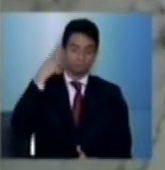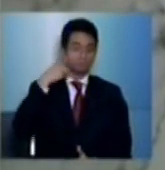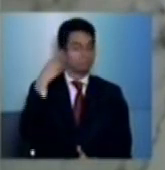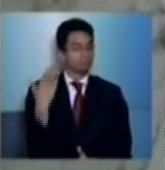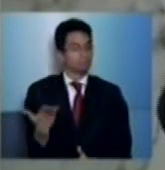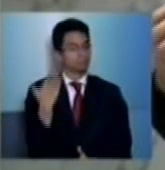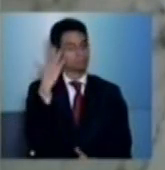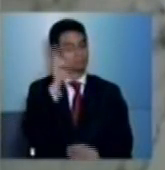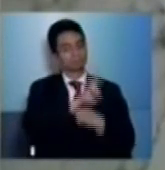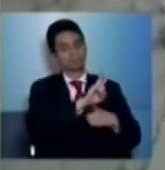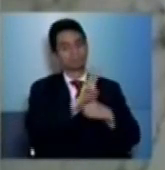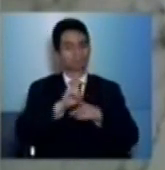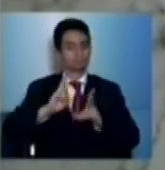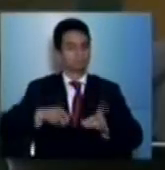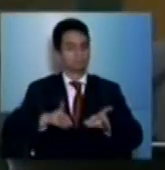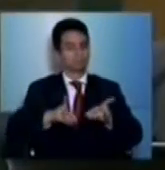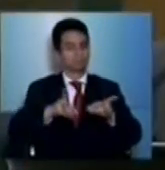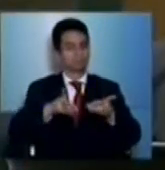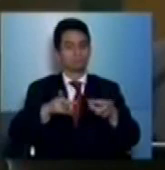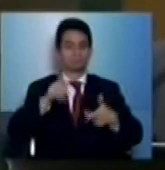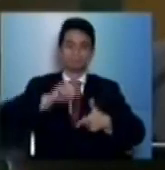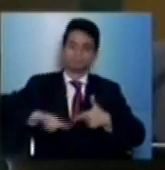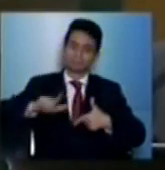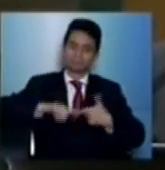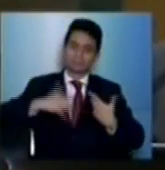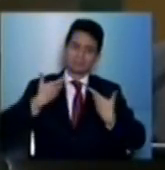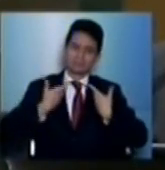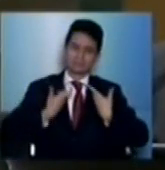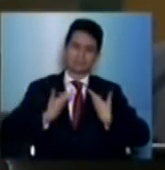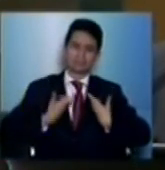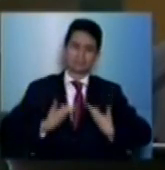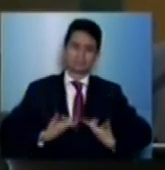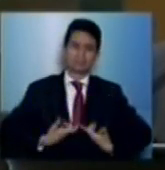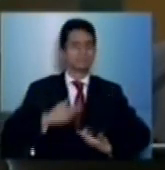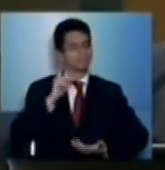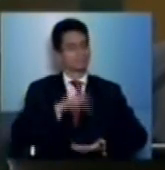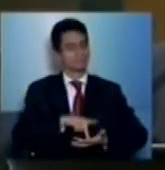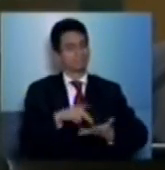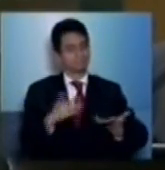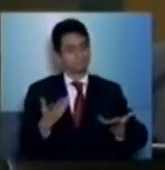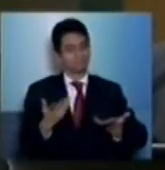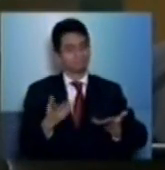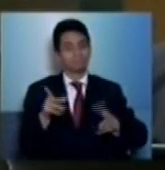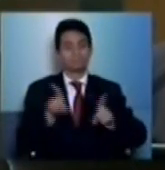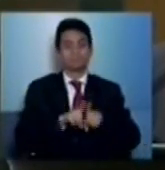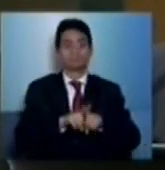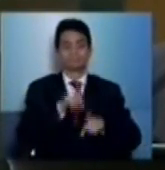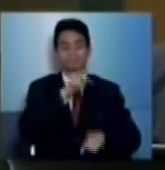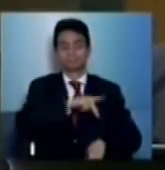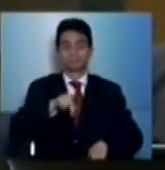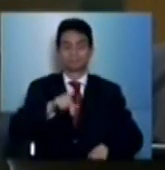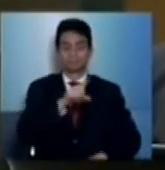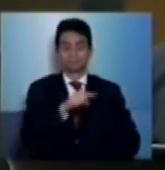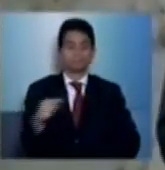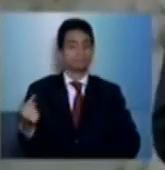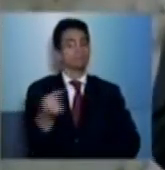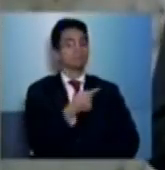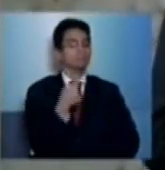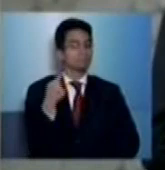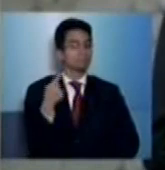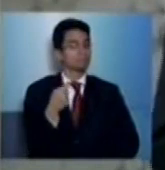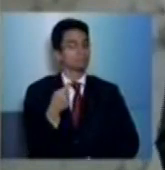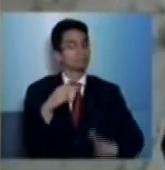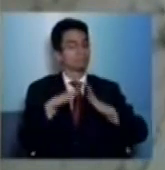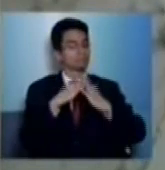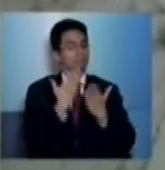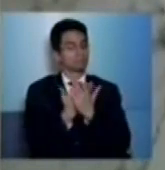eh também vivem essa situação de estress eh e acrescento ainda que os professores também nós professores da rede